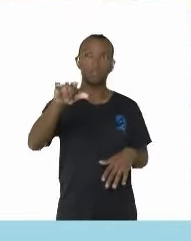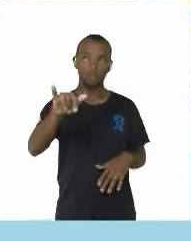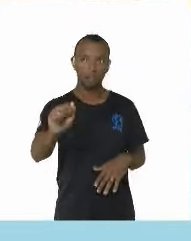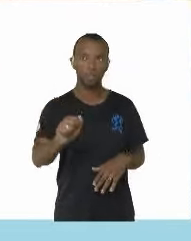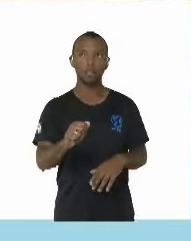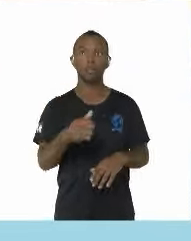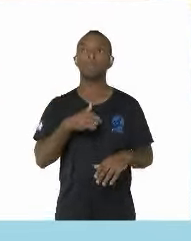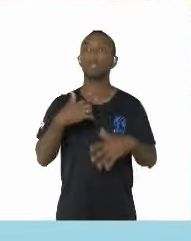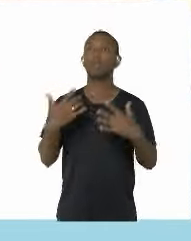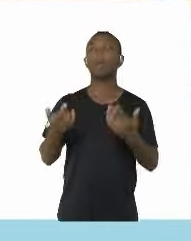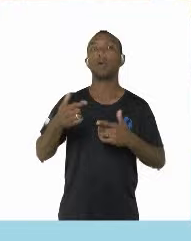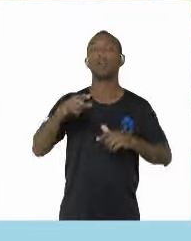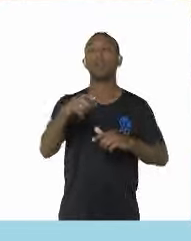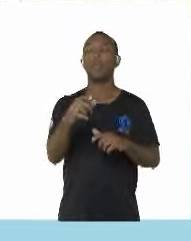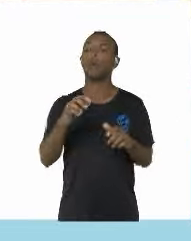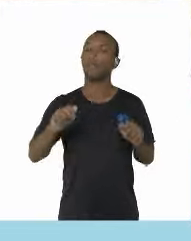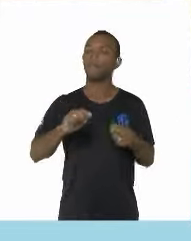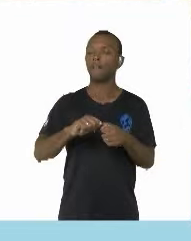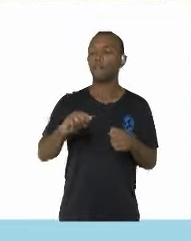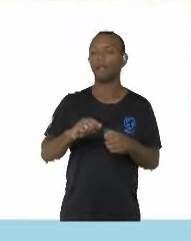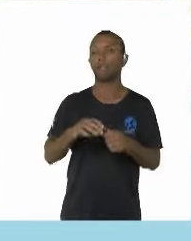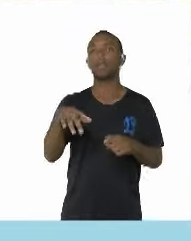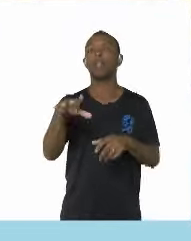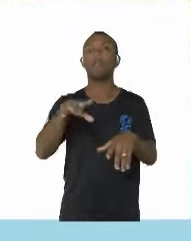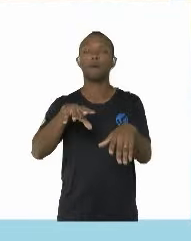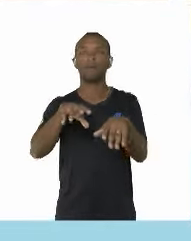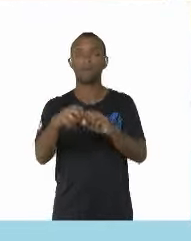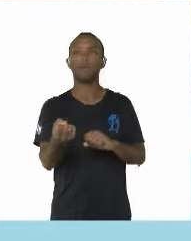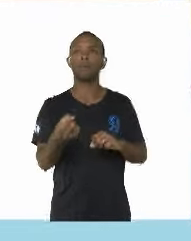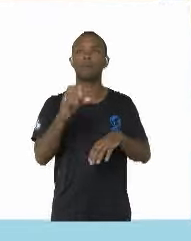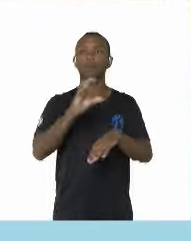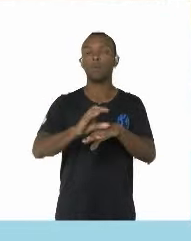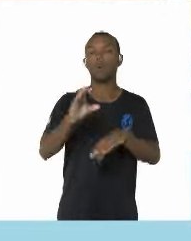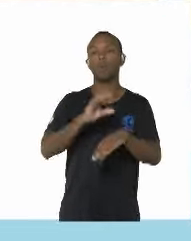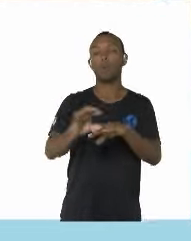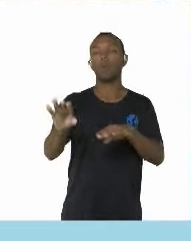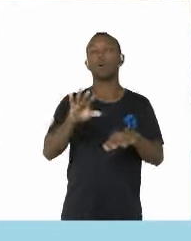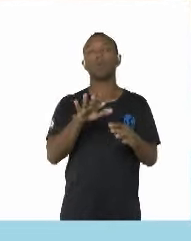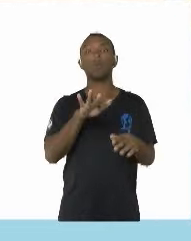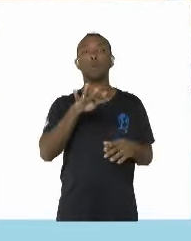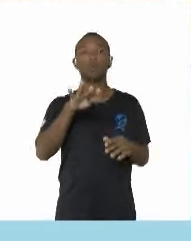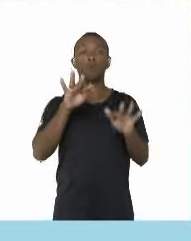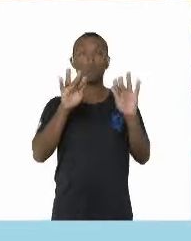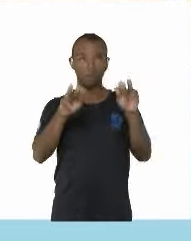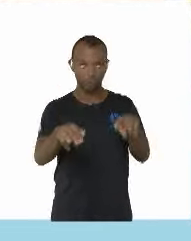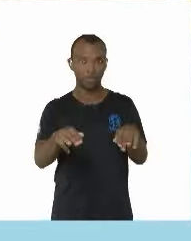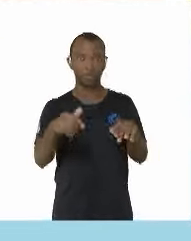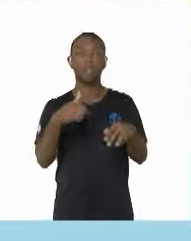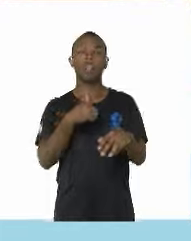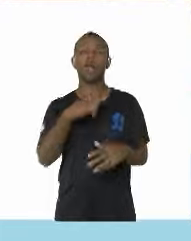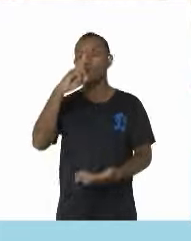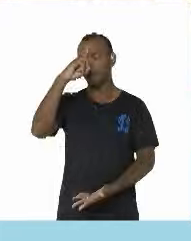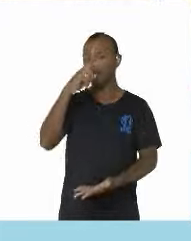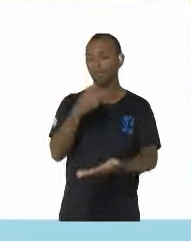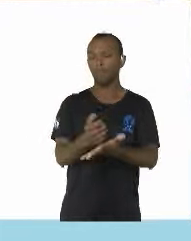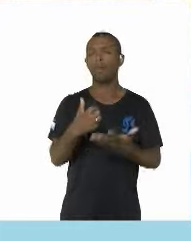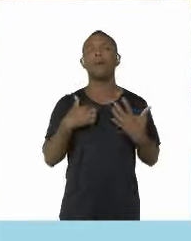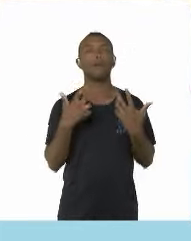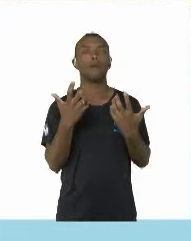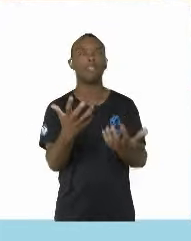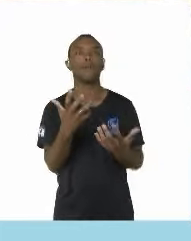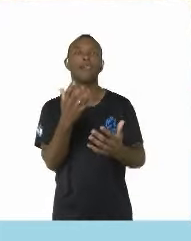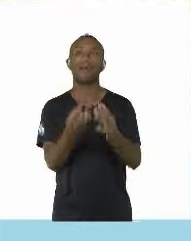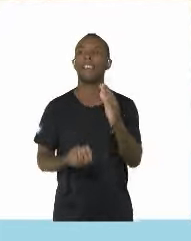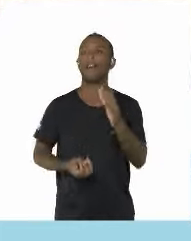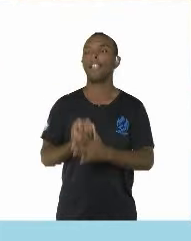quando a gente foi fazer o trabalho, né, de formatura, de final de curso, eu decidi que eu queria criar com uma ferramenta digital,